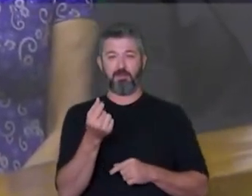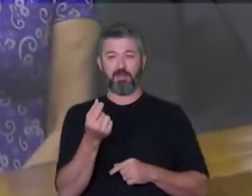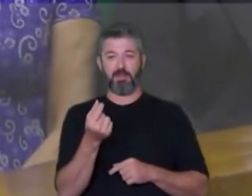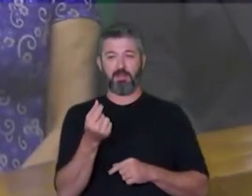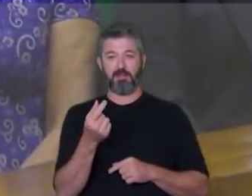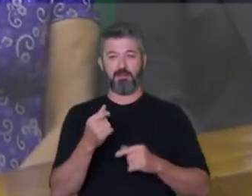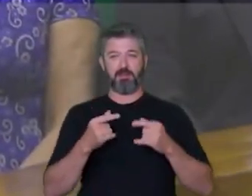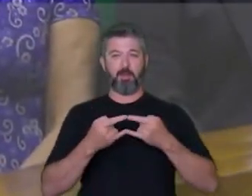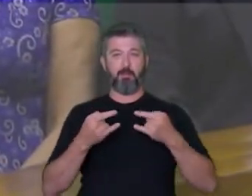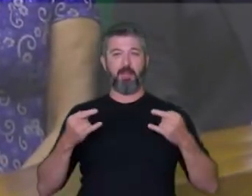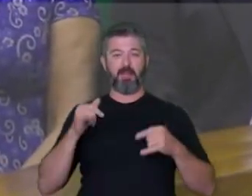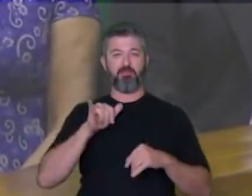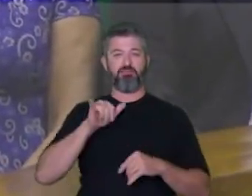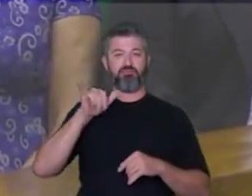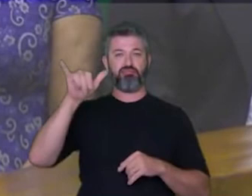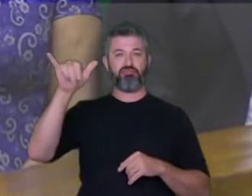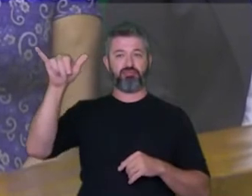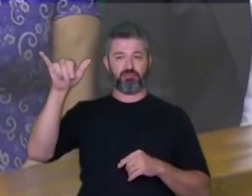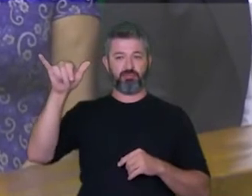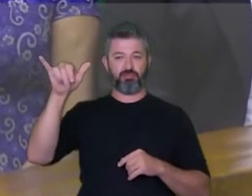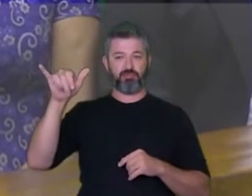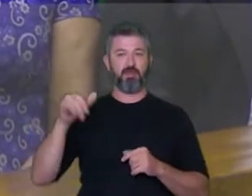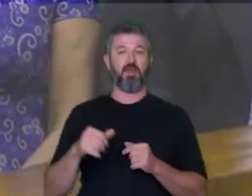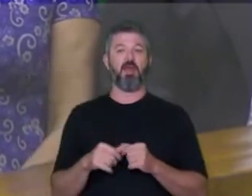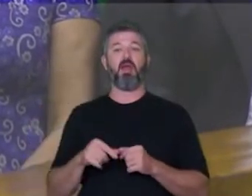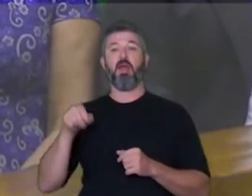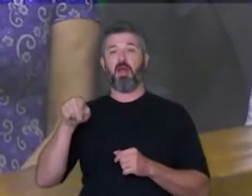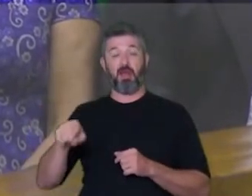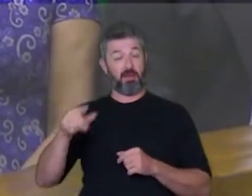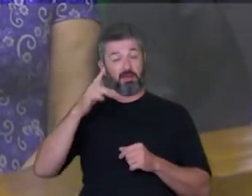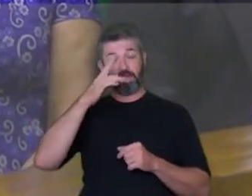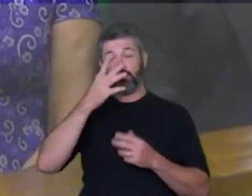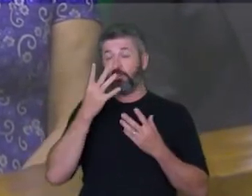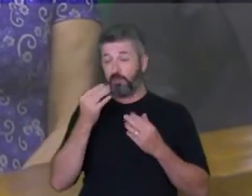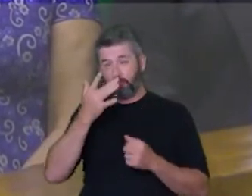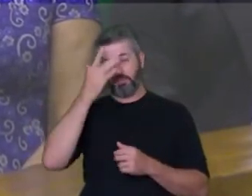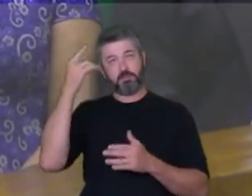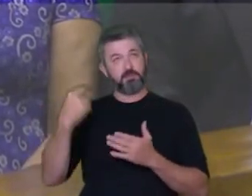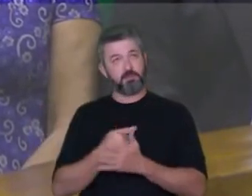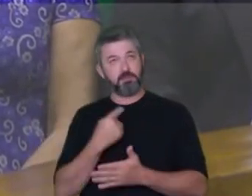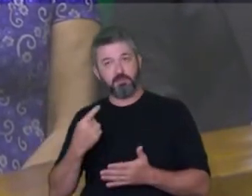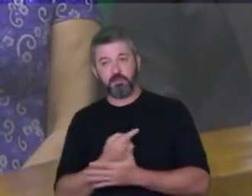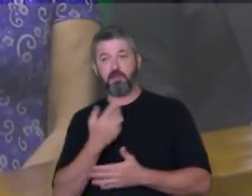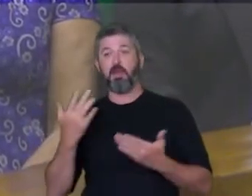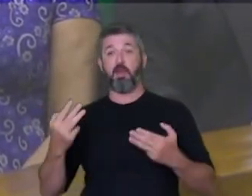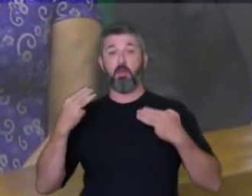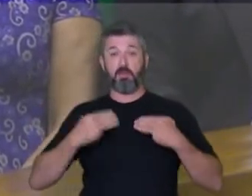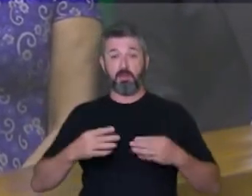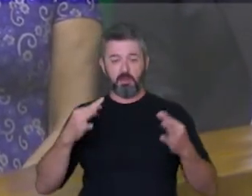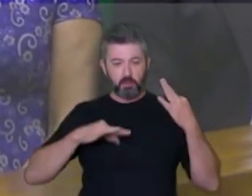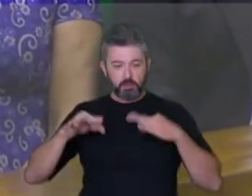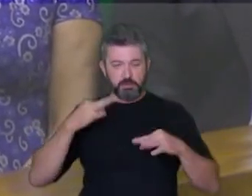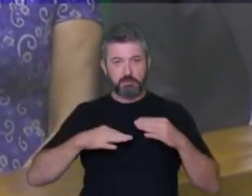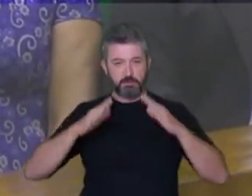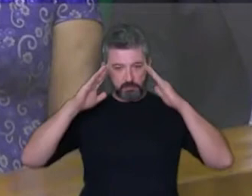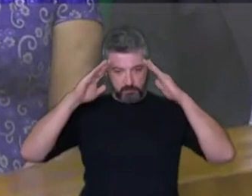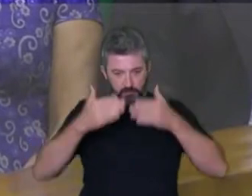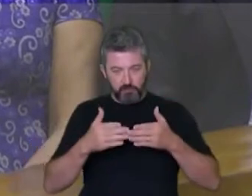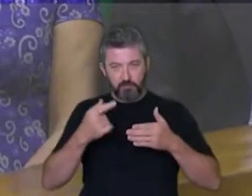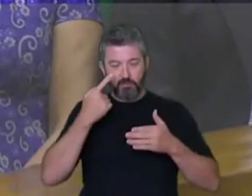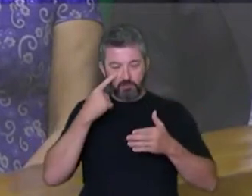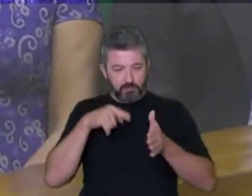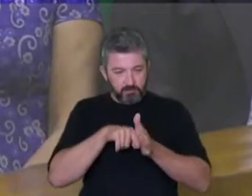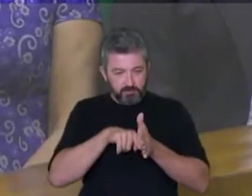Dos bilhetes de passagens aéreas. Isso tem sido bastante recorrente. Isso fez com que o Ministério do Turismo empreendesse um